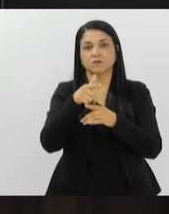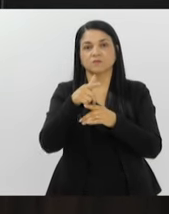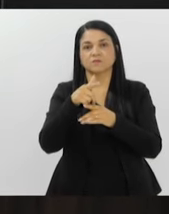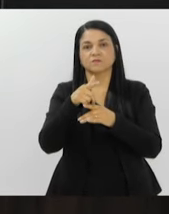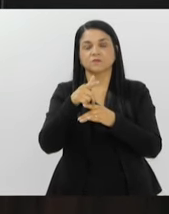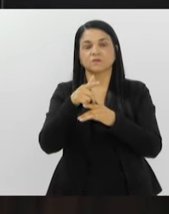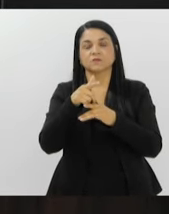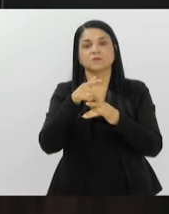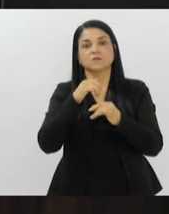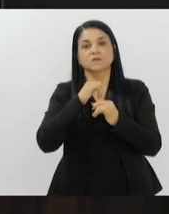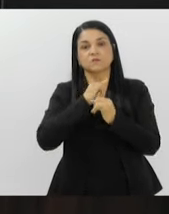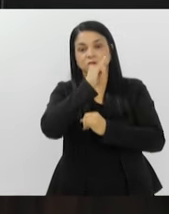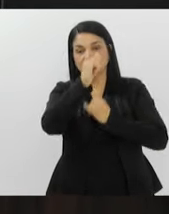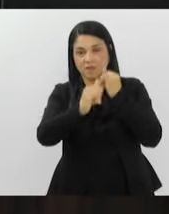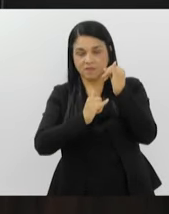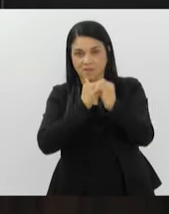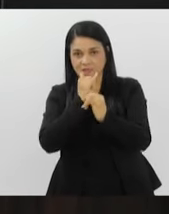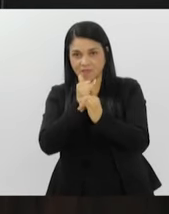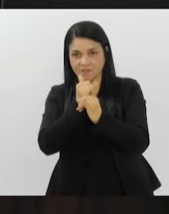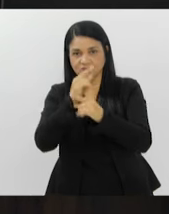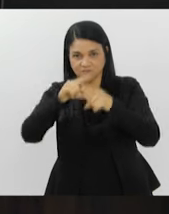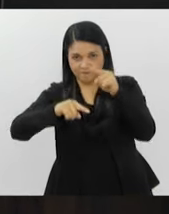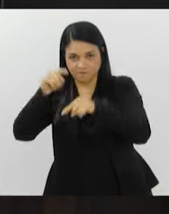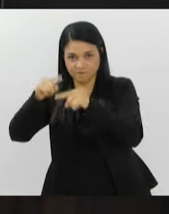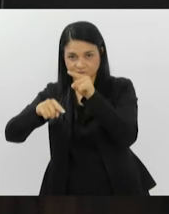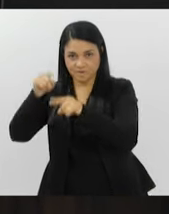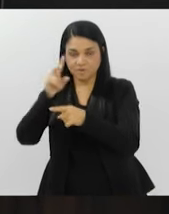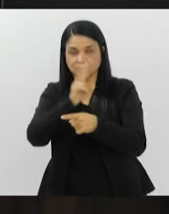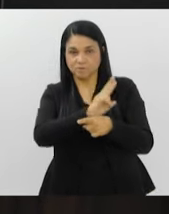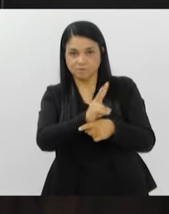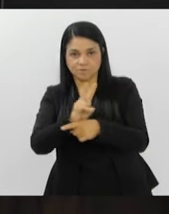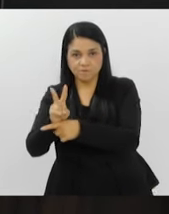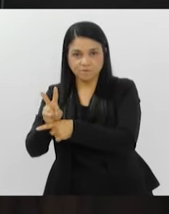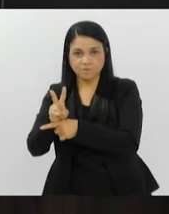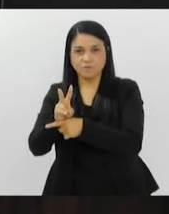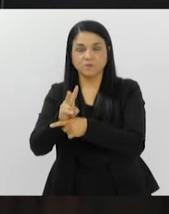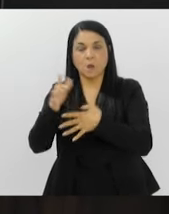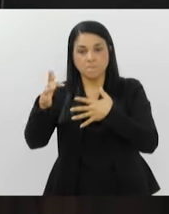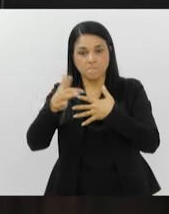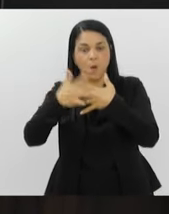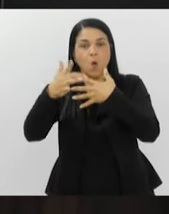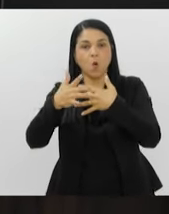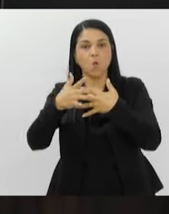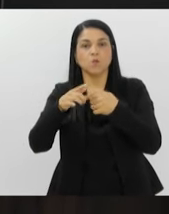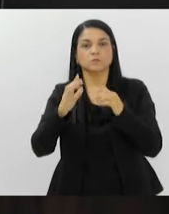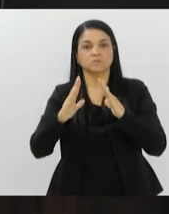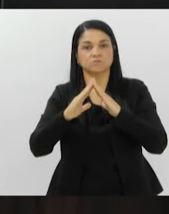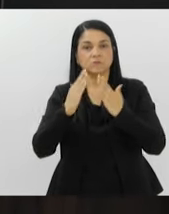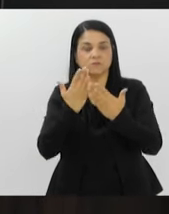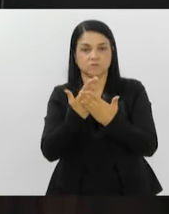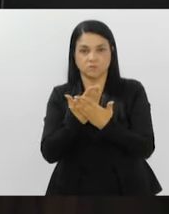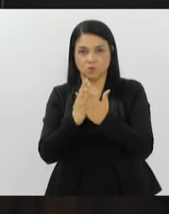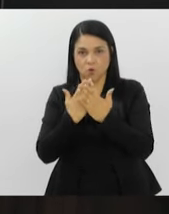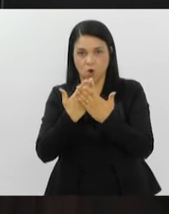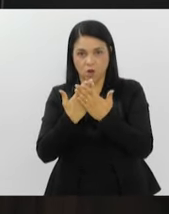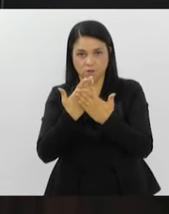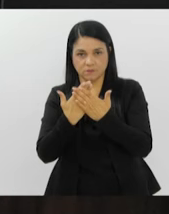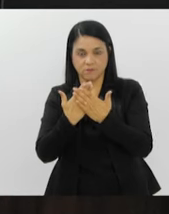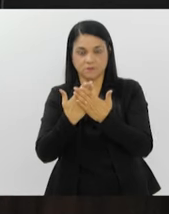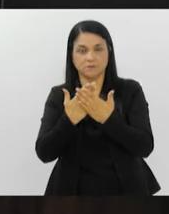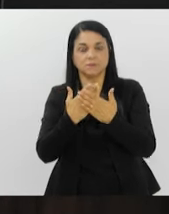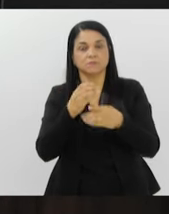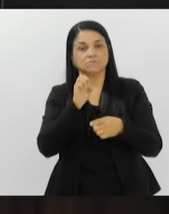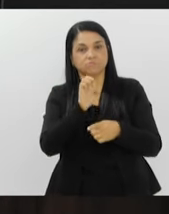eletrônico de segurança preventiva conhecido como botão de pânico nas unidades escolares da rede